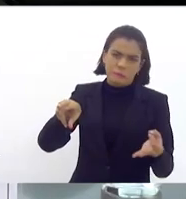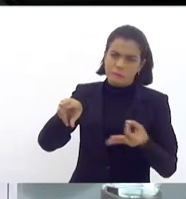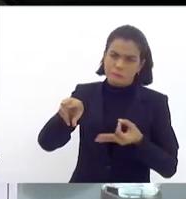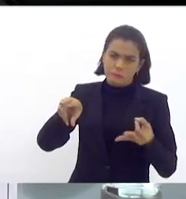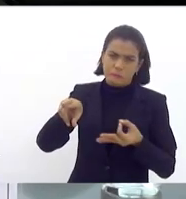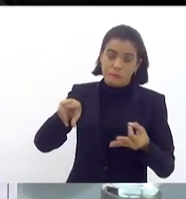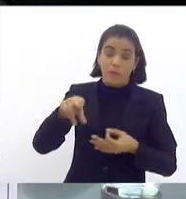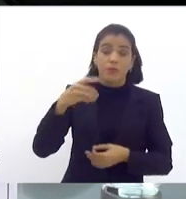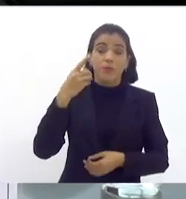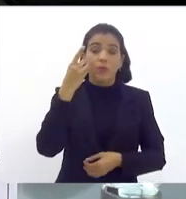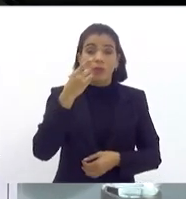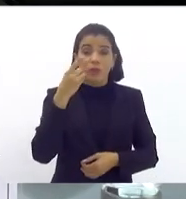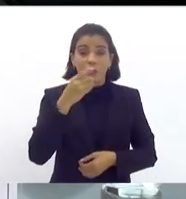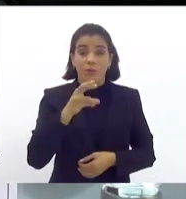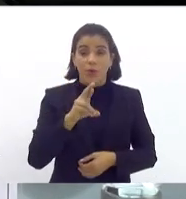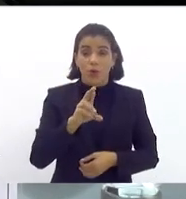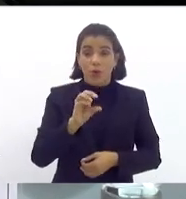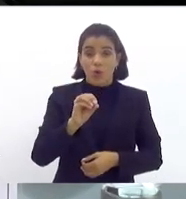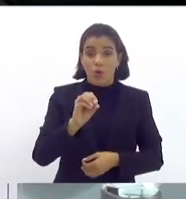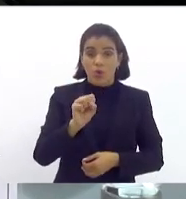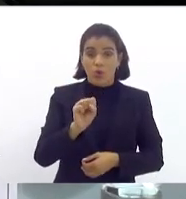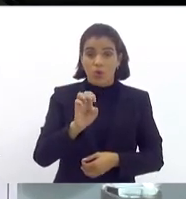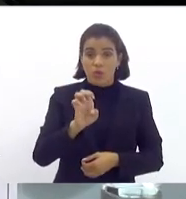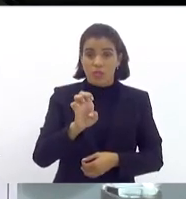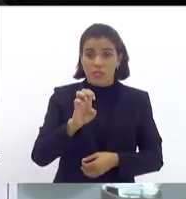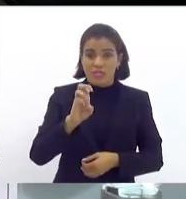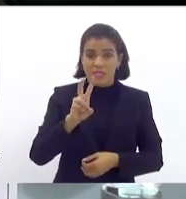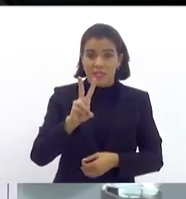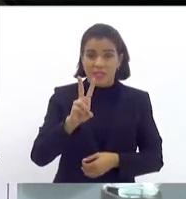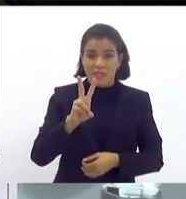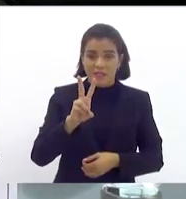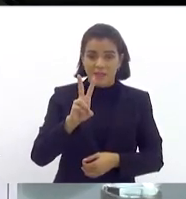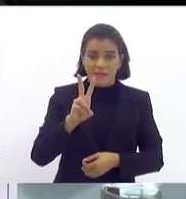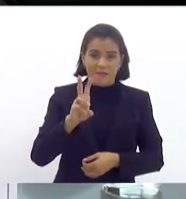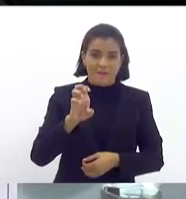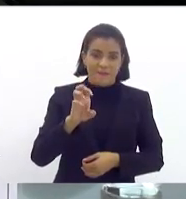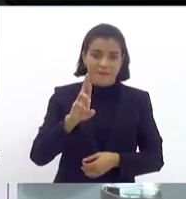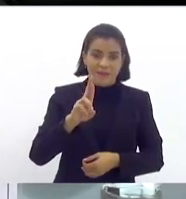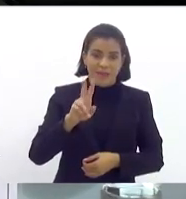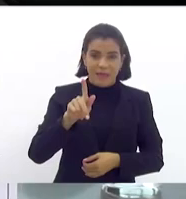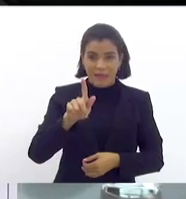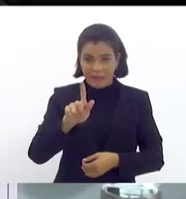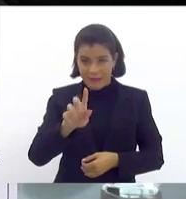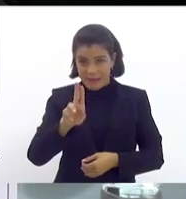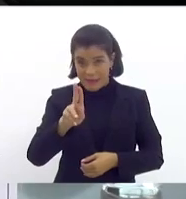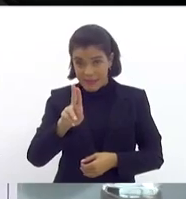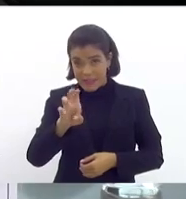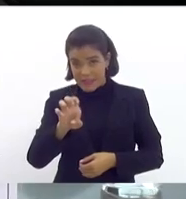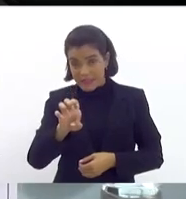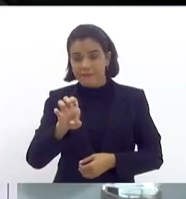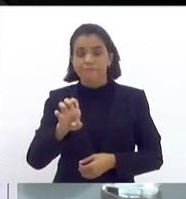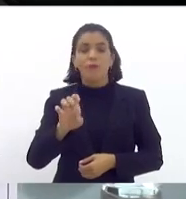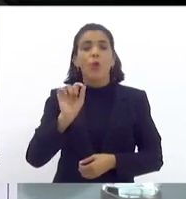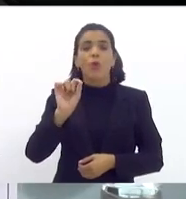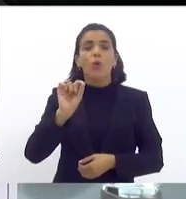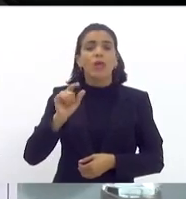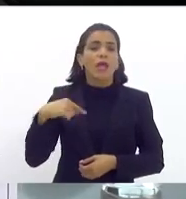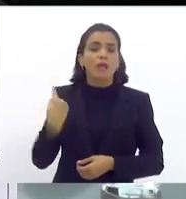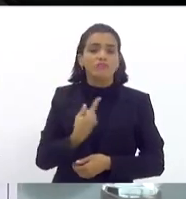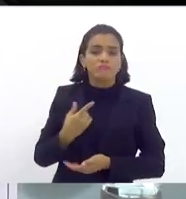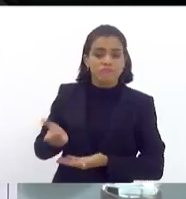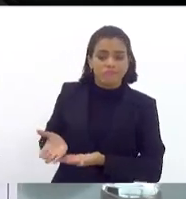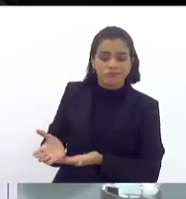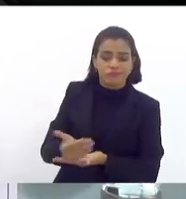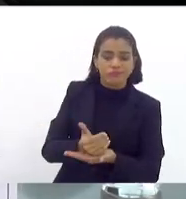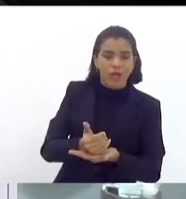deputado Rosenberg Reis, ele anexou ao projeto o que, que se arrecada com isso hoje, mas não o que se